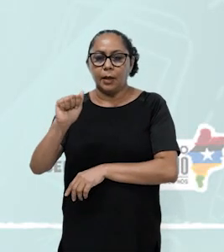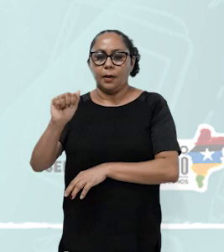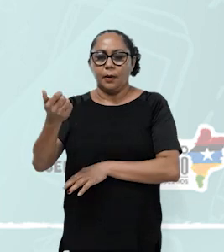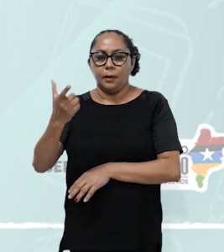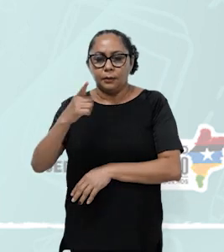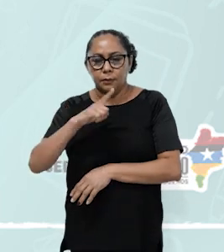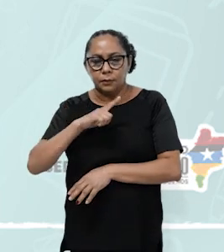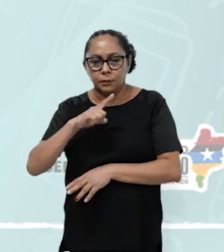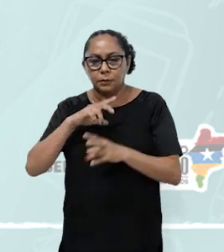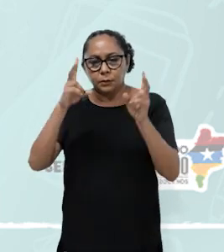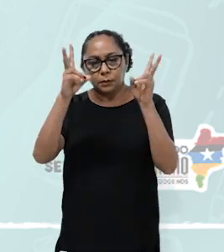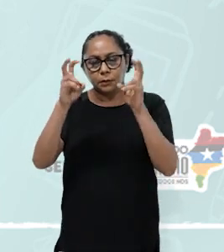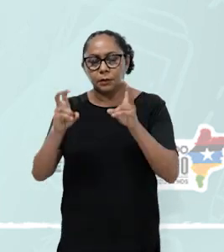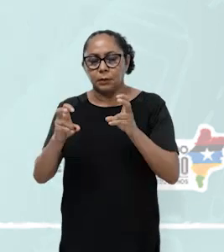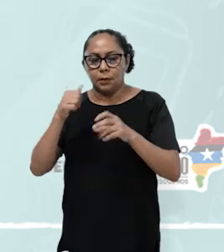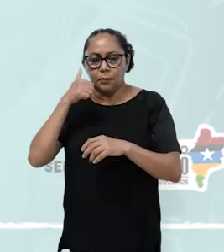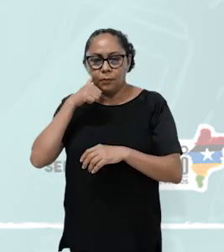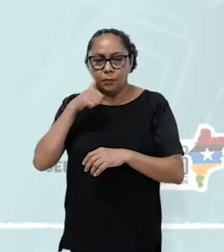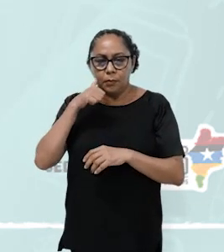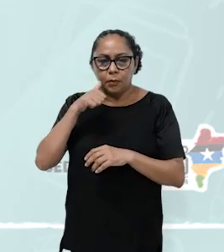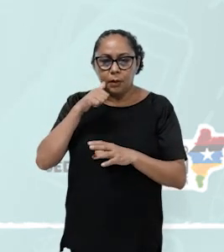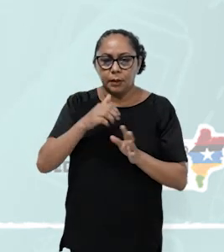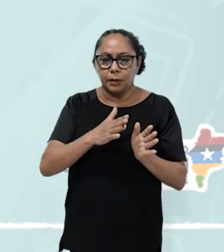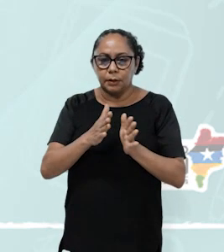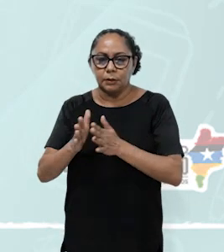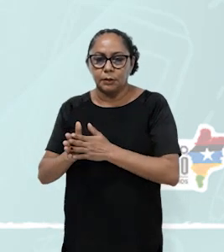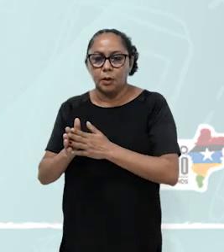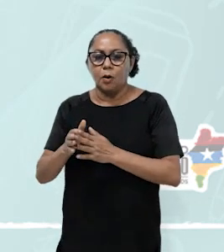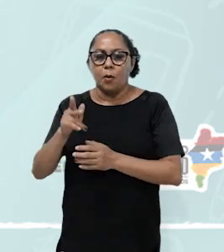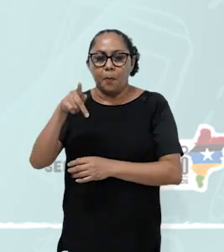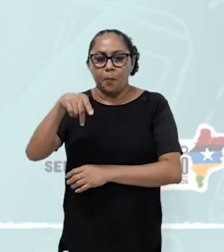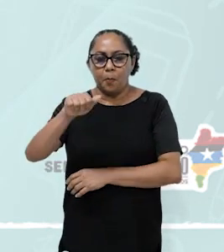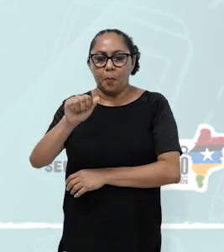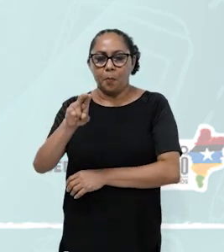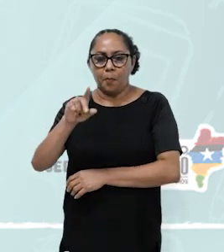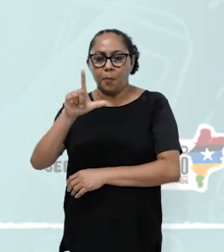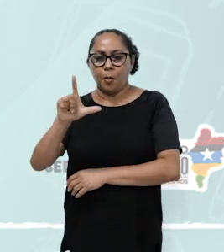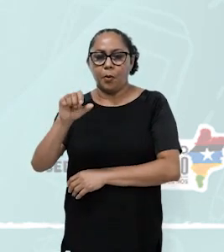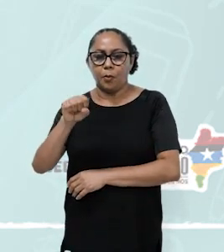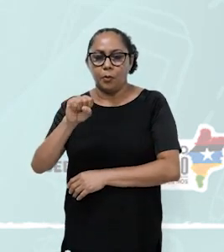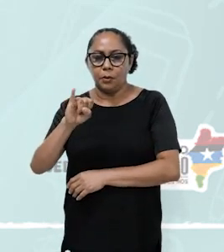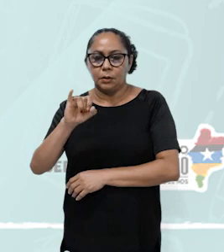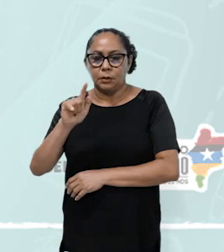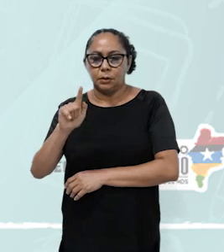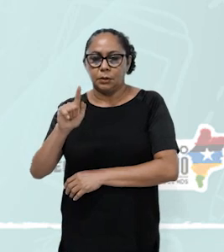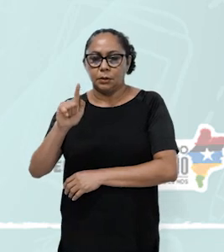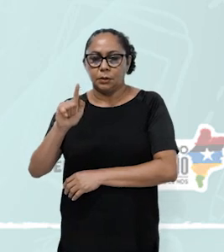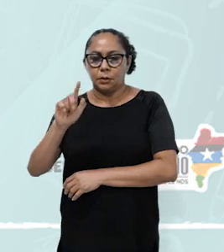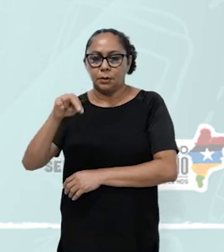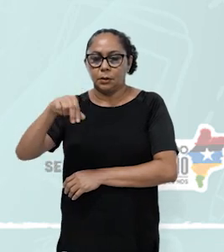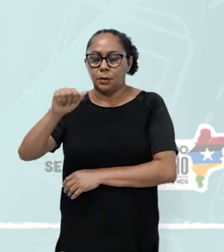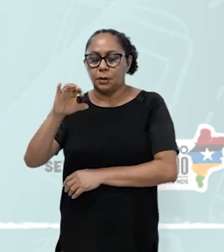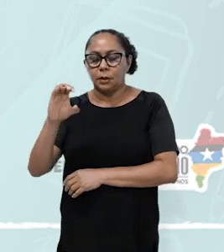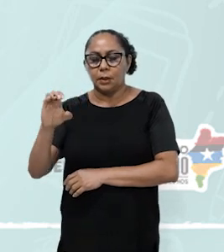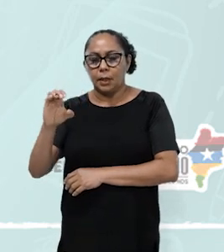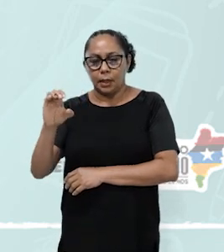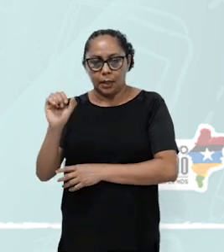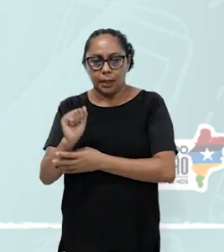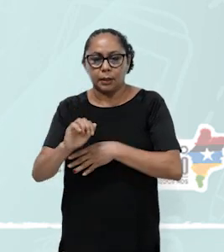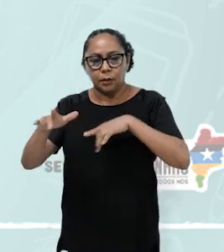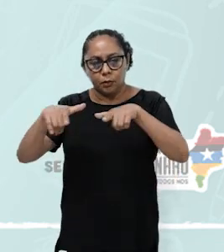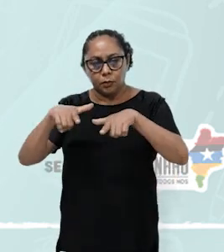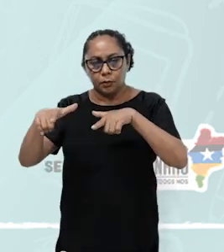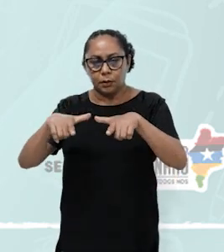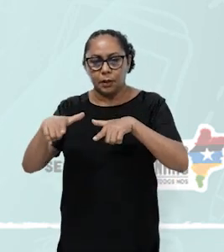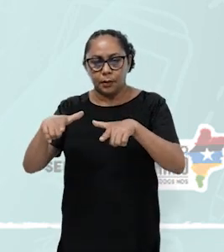próximo artista é um cara chamado Paul Sinac. Tem um G aí, mas ele é mudo, ou Paul Sinac. Né? A obra dele é mais